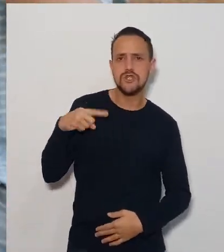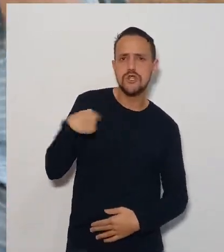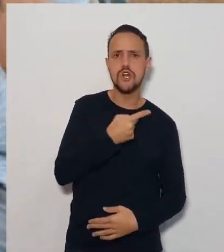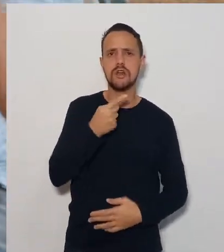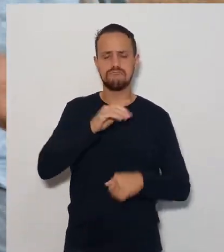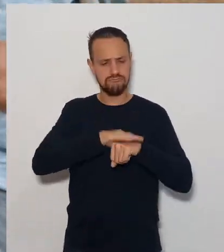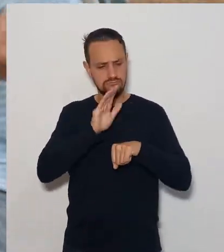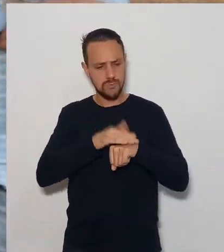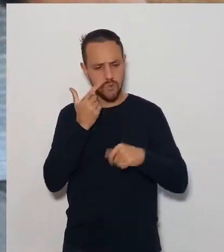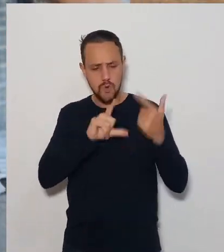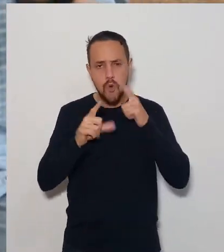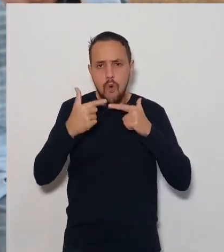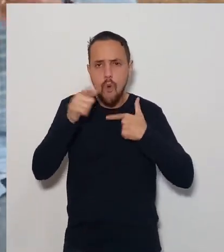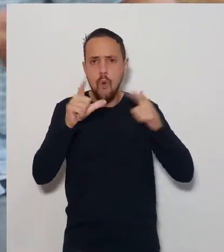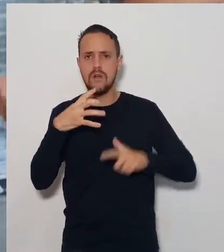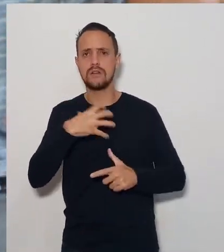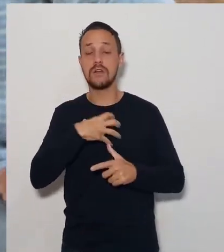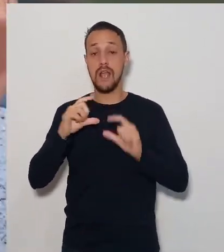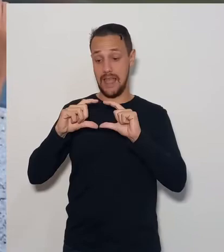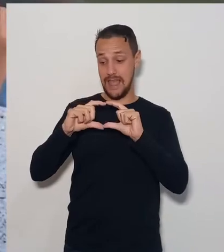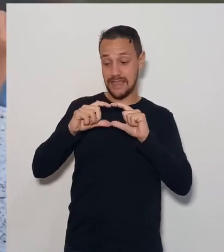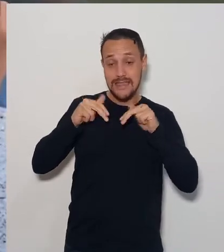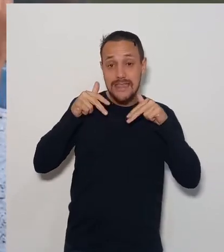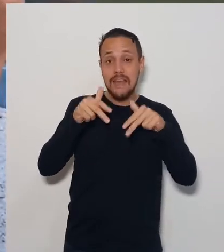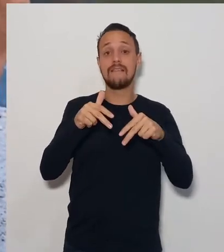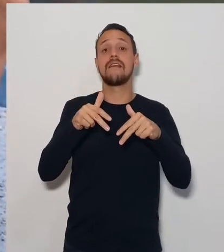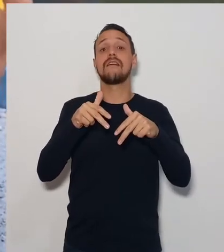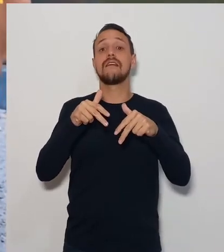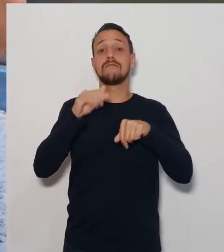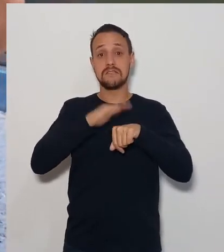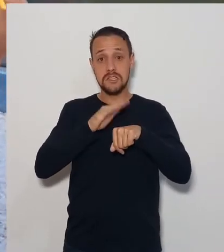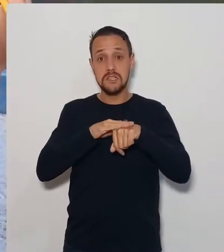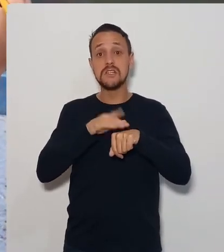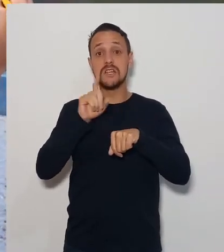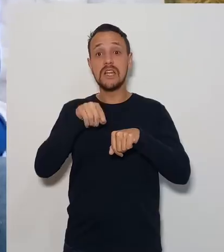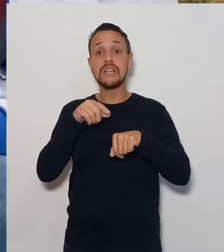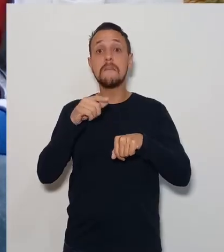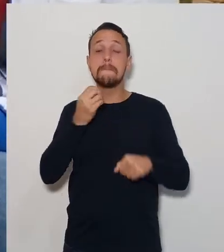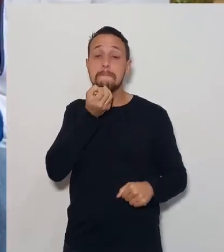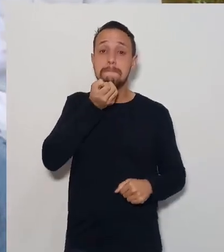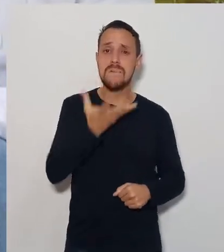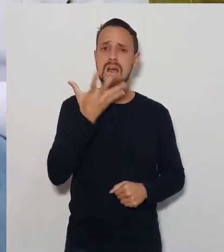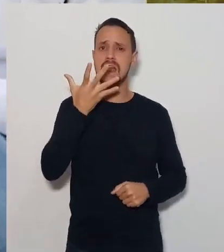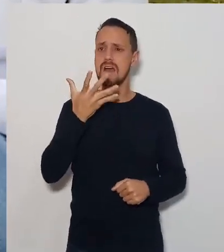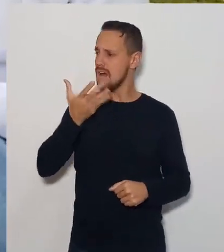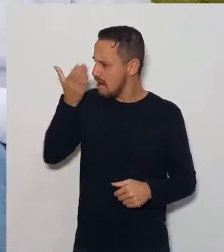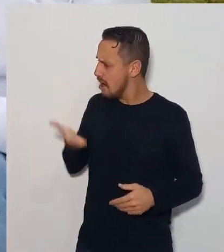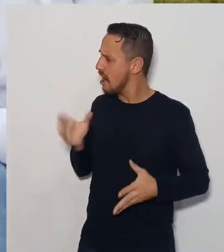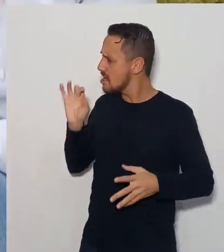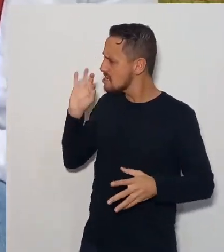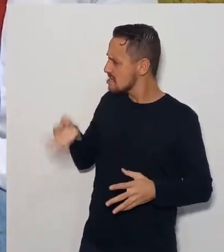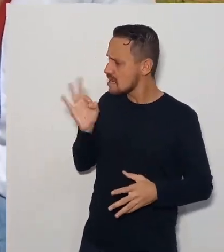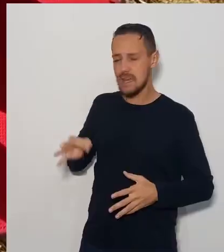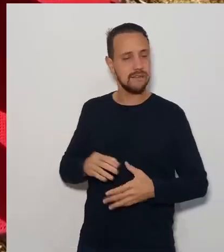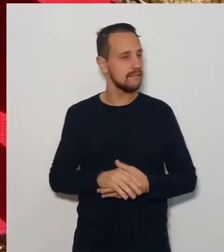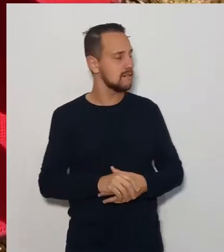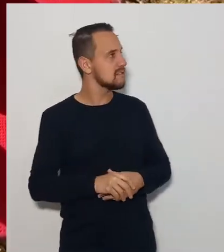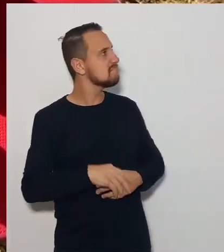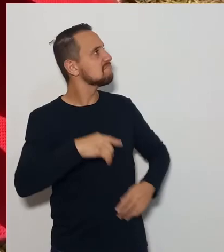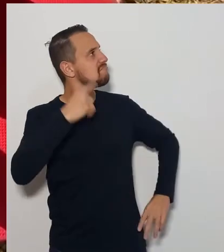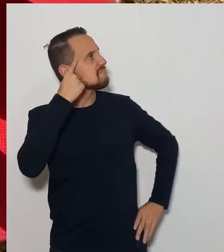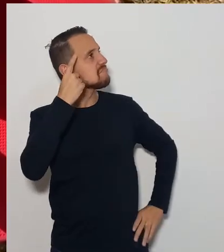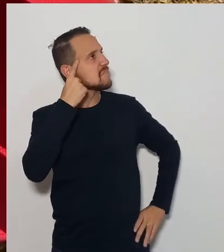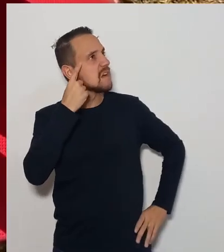não é que foi? Foi, e não é que a Defip fez isso e fez bem, mulher? Fez demais! Olha, deu